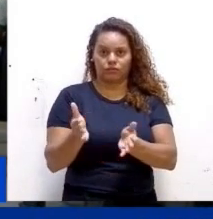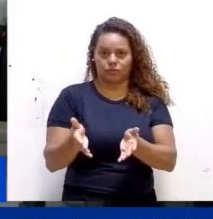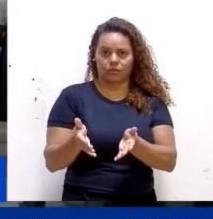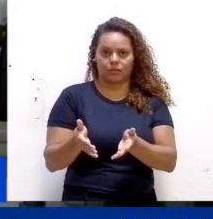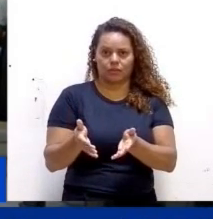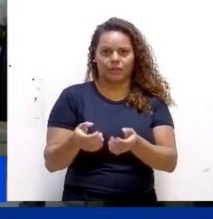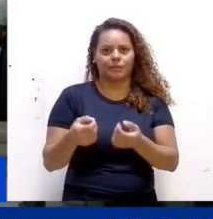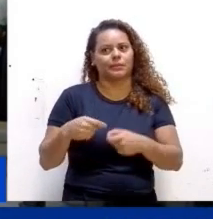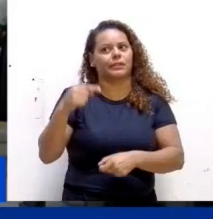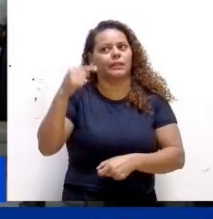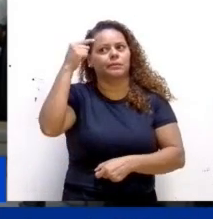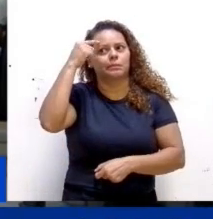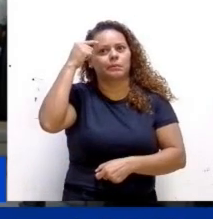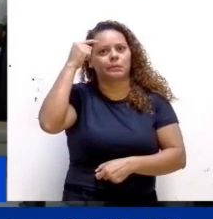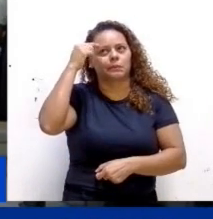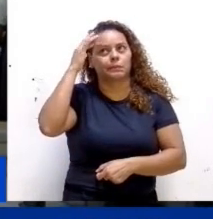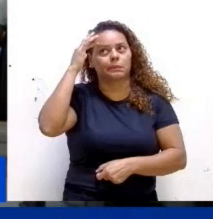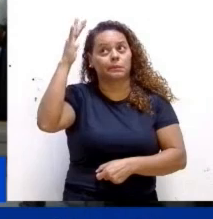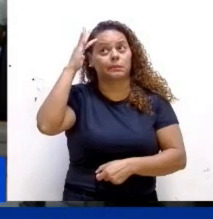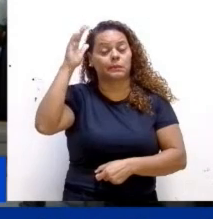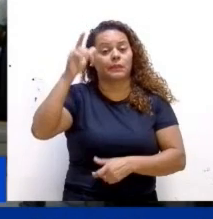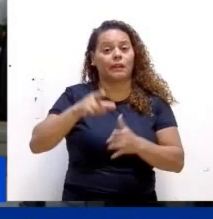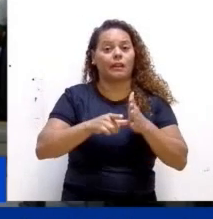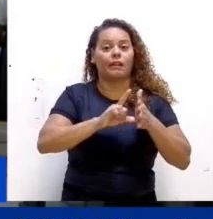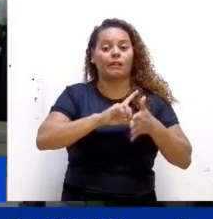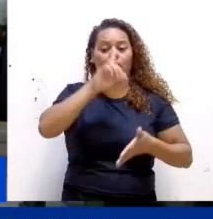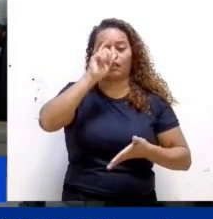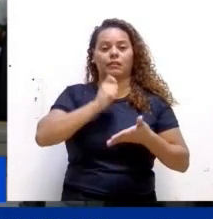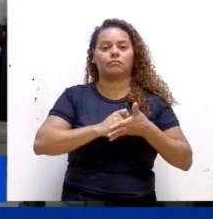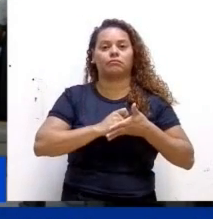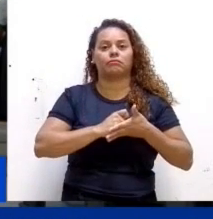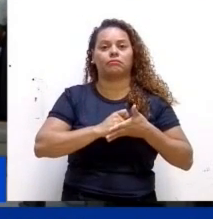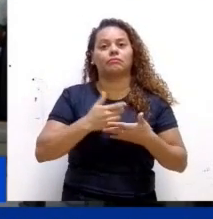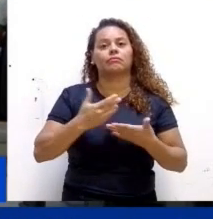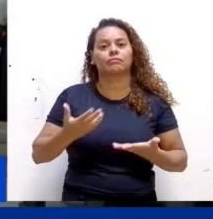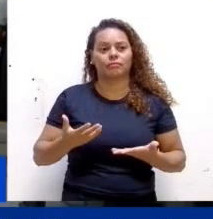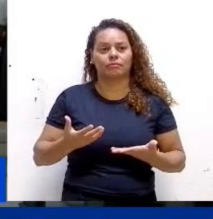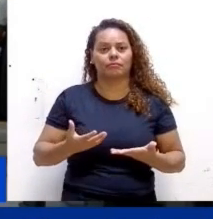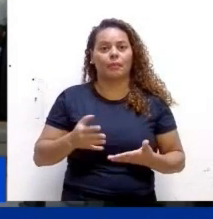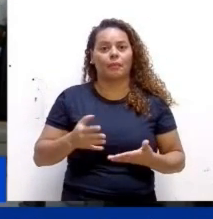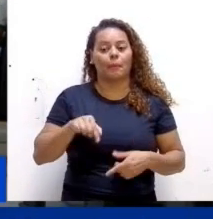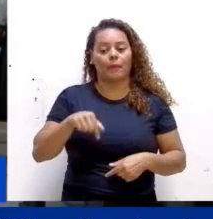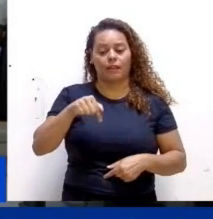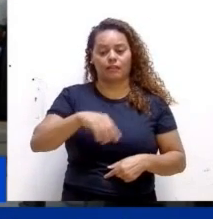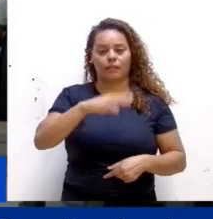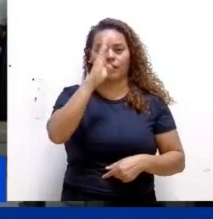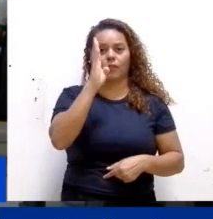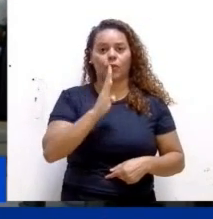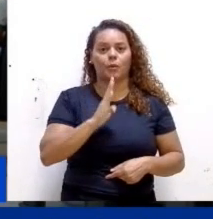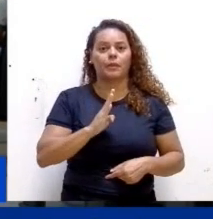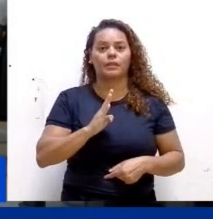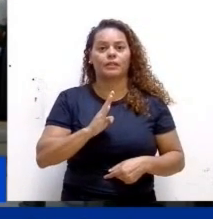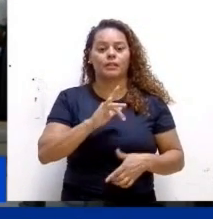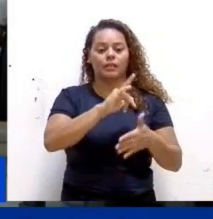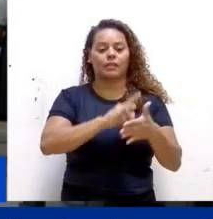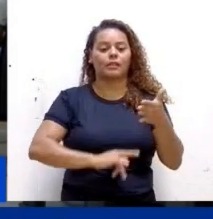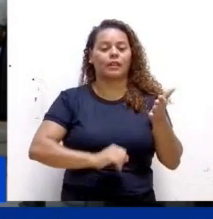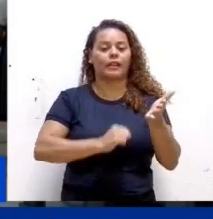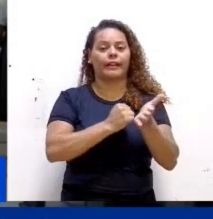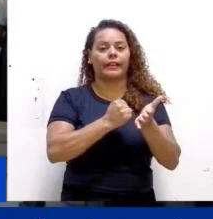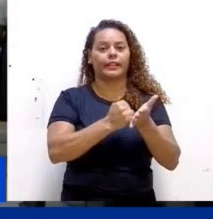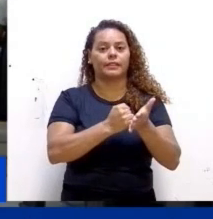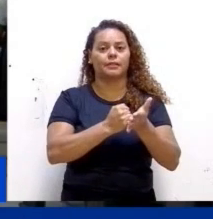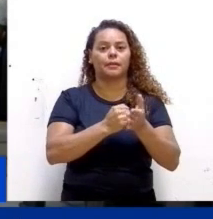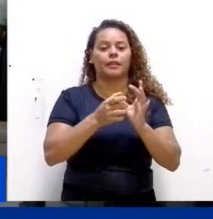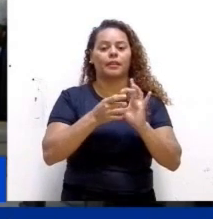pensar muito antes de tomar essa decisão. E aqui no Brasil, o casamento,